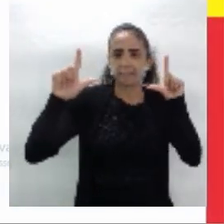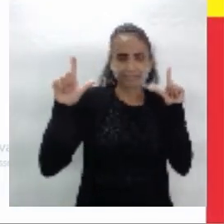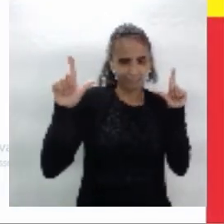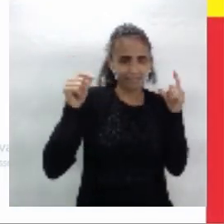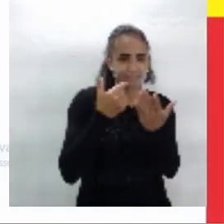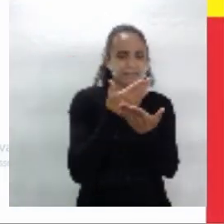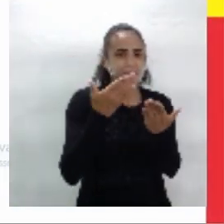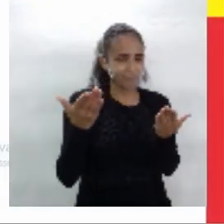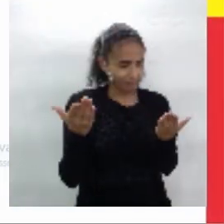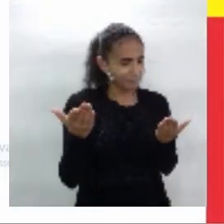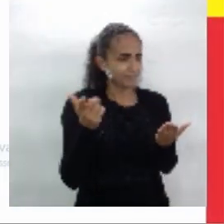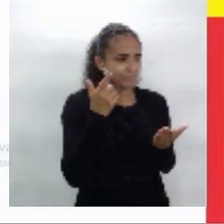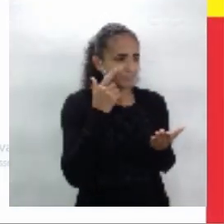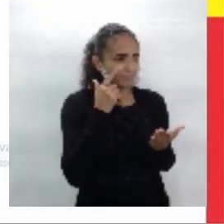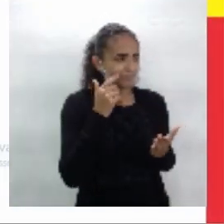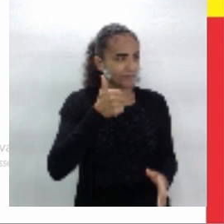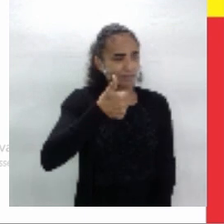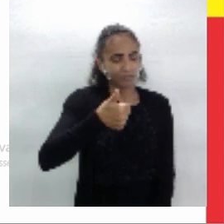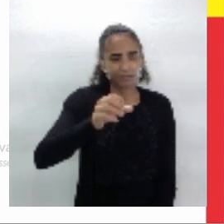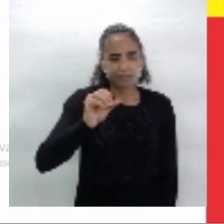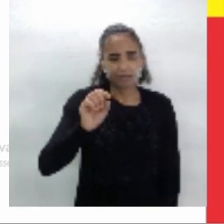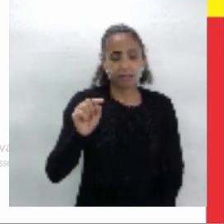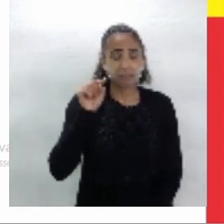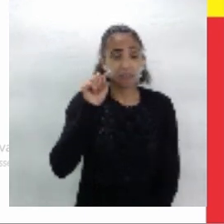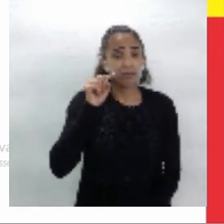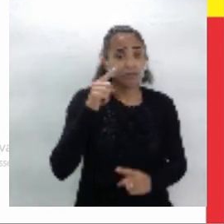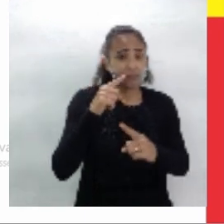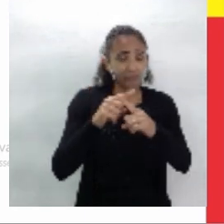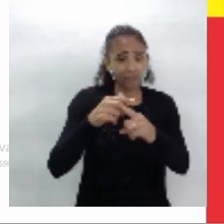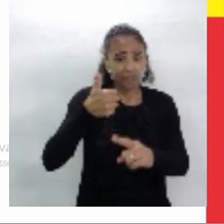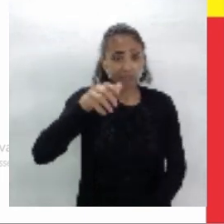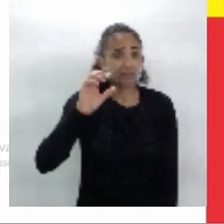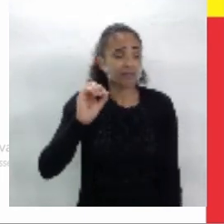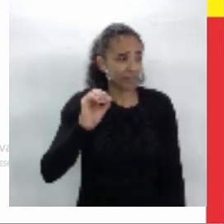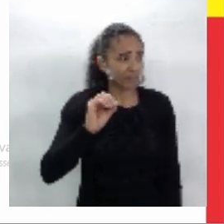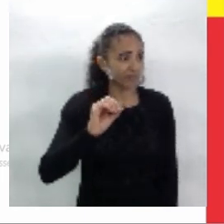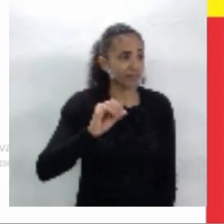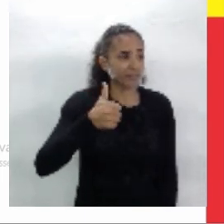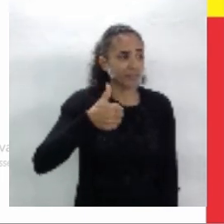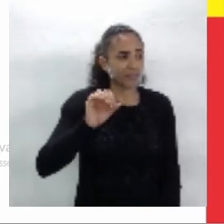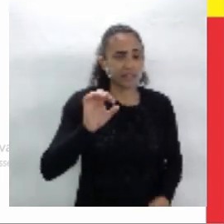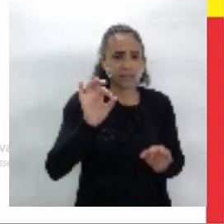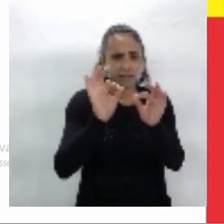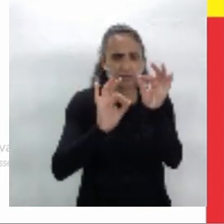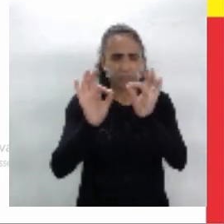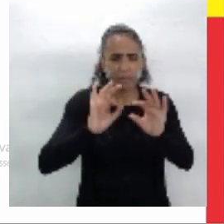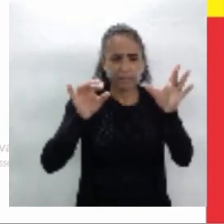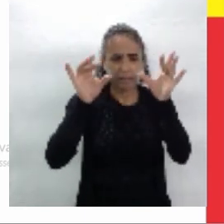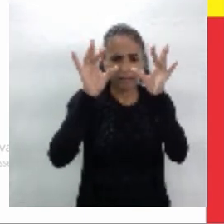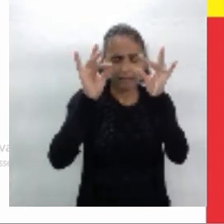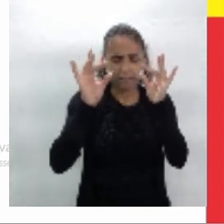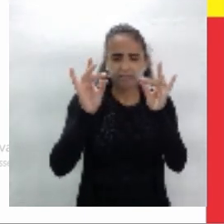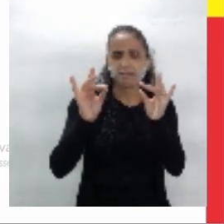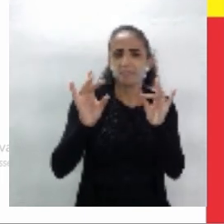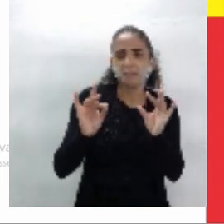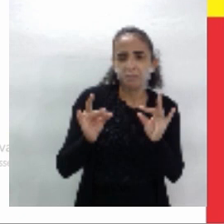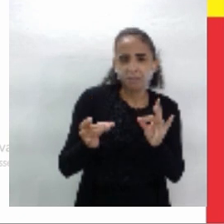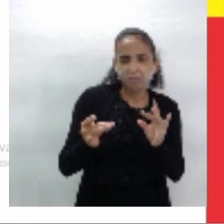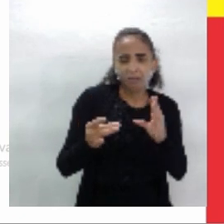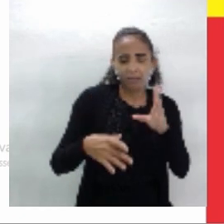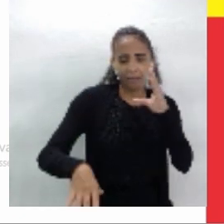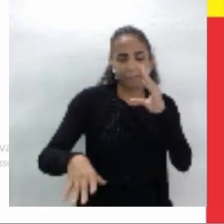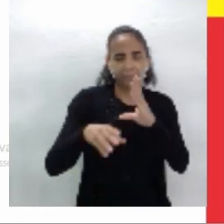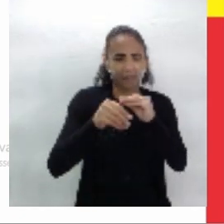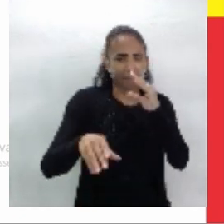seguinte. Então, ó, 10 vezes 10, 10 vezes 10 vezes 10. E vamos fazer até aí, 10